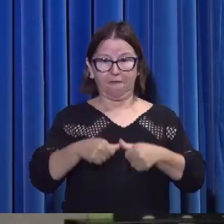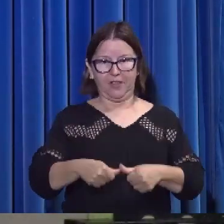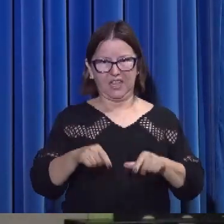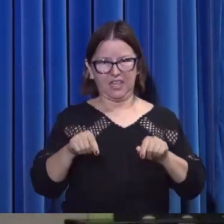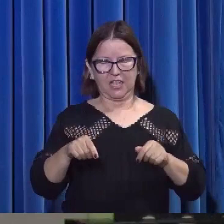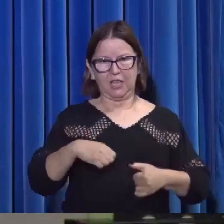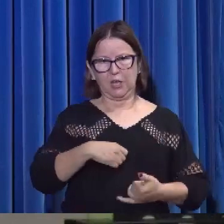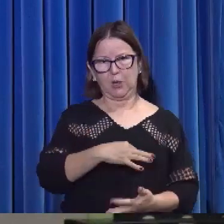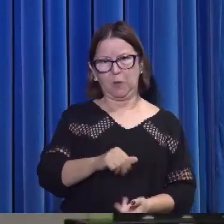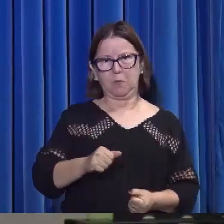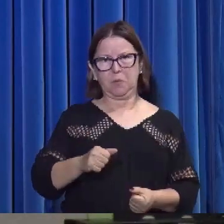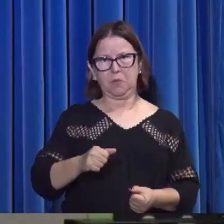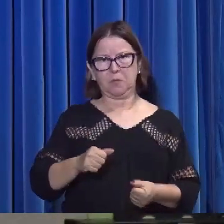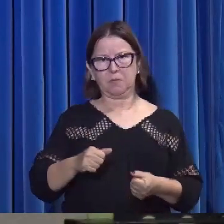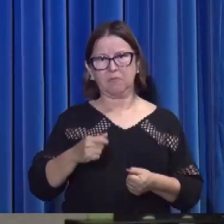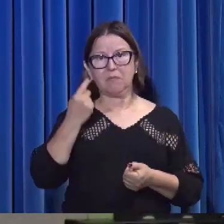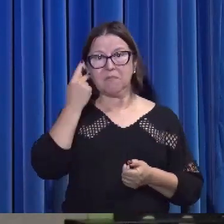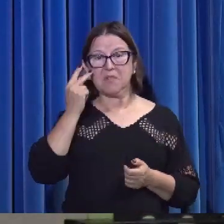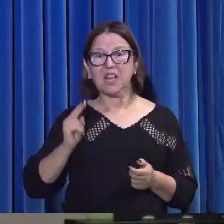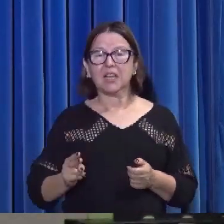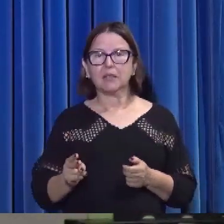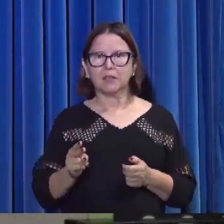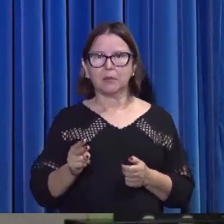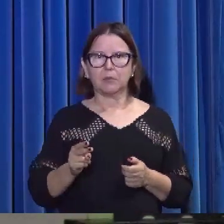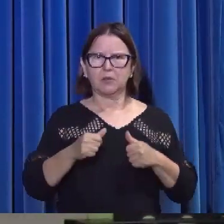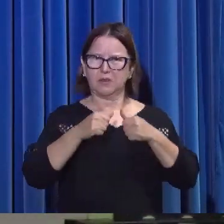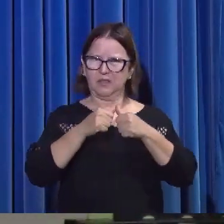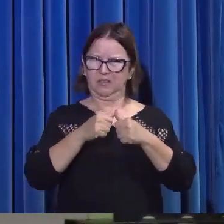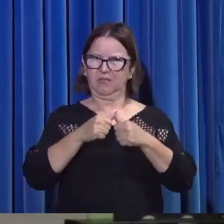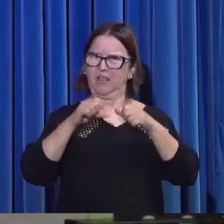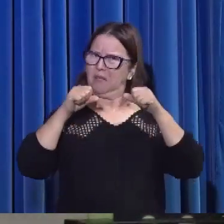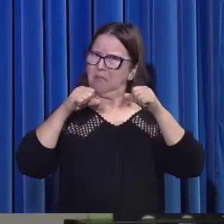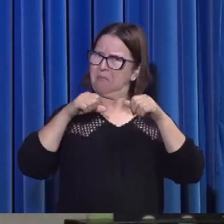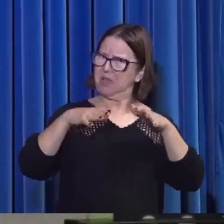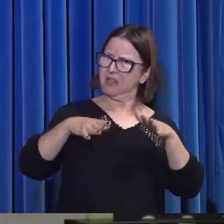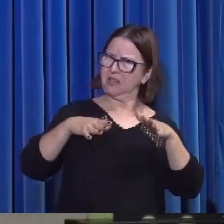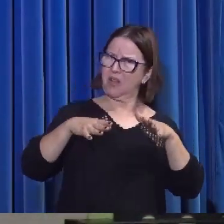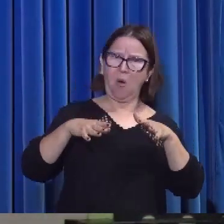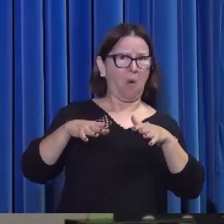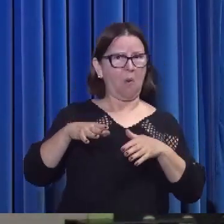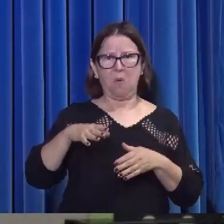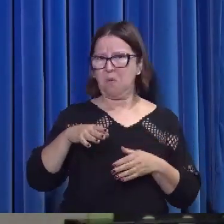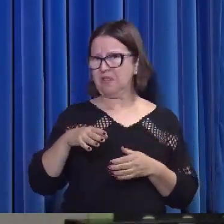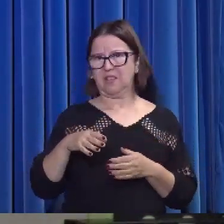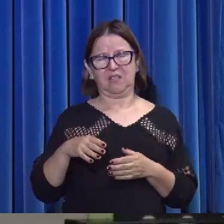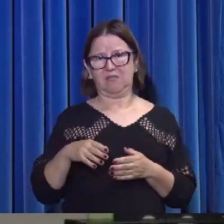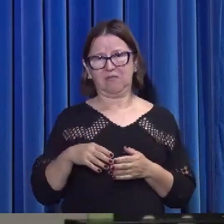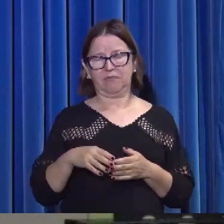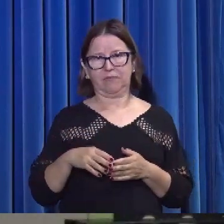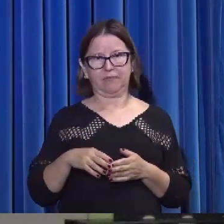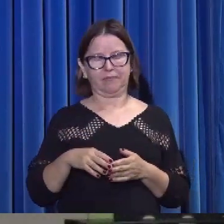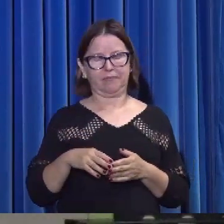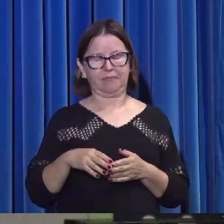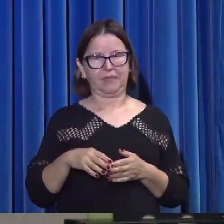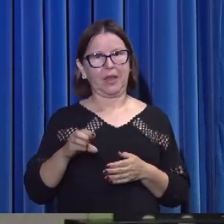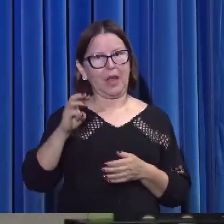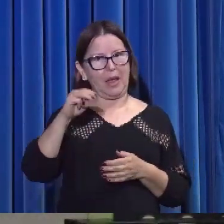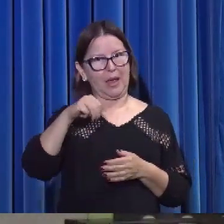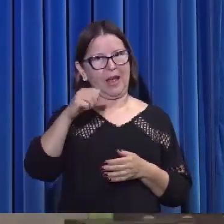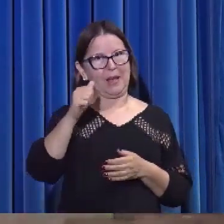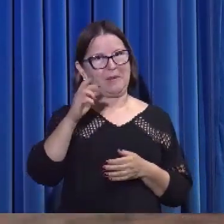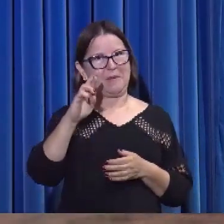Ó, se Deus dissesse para você, Márcio Mizobuti: